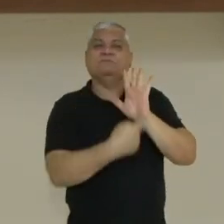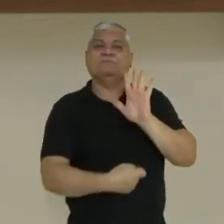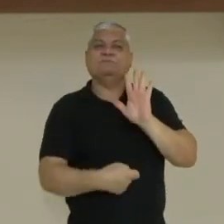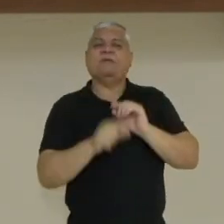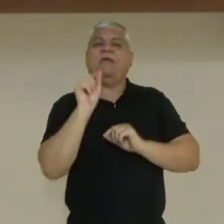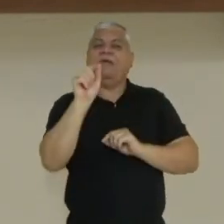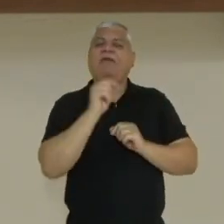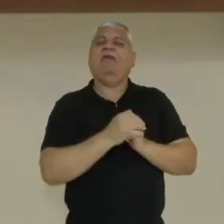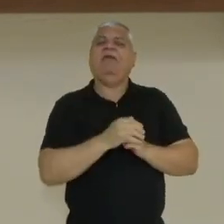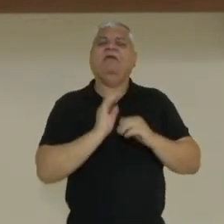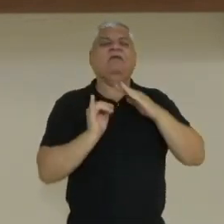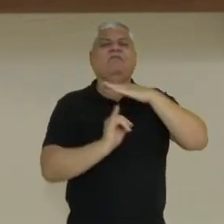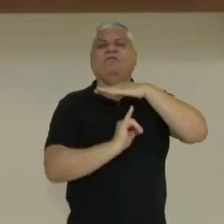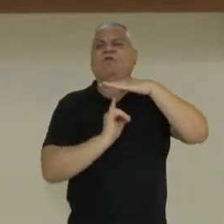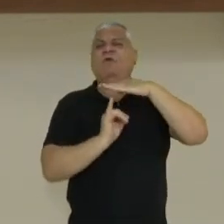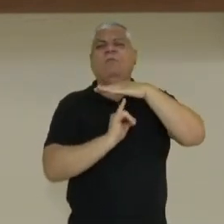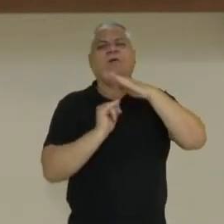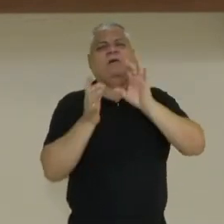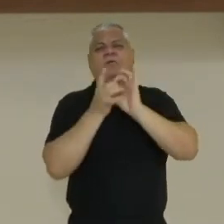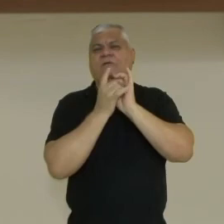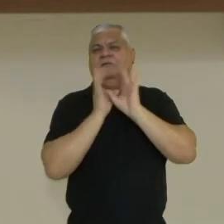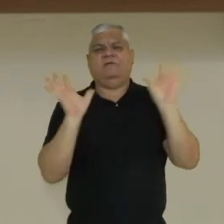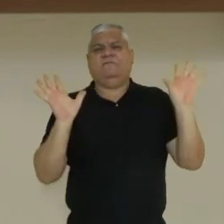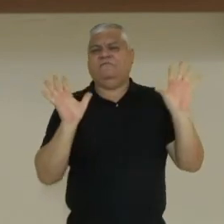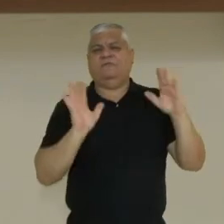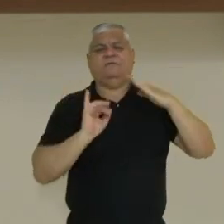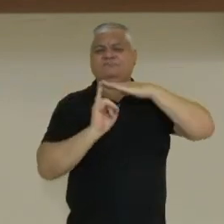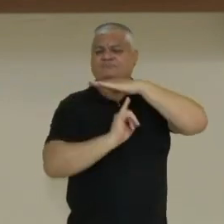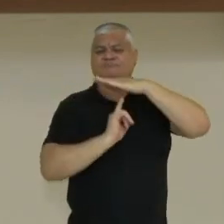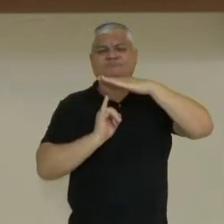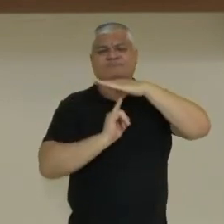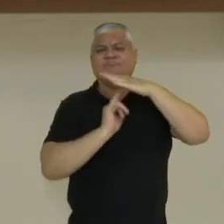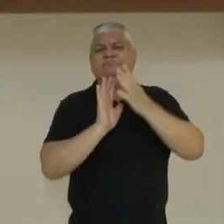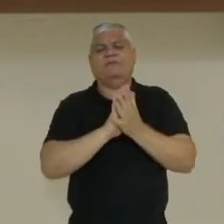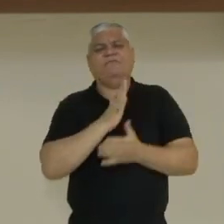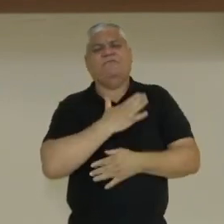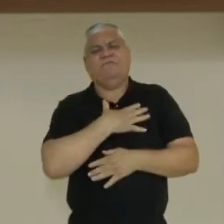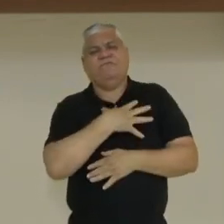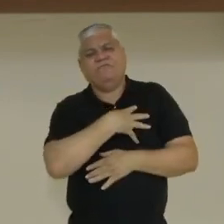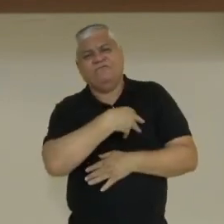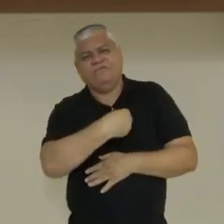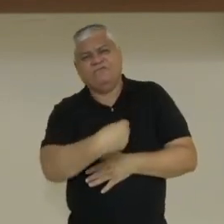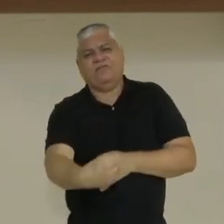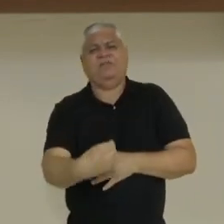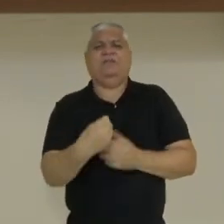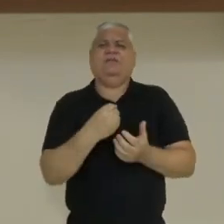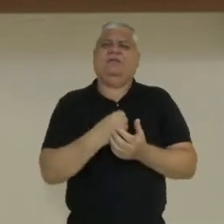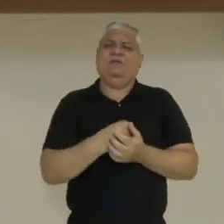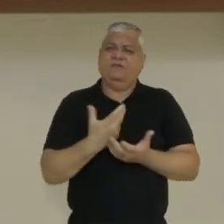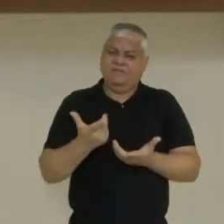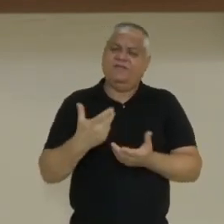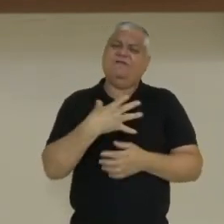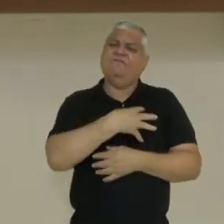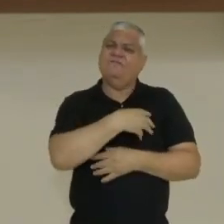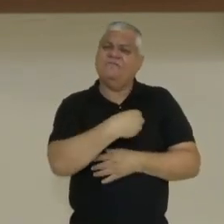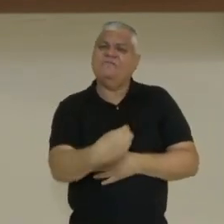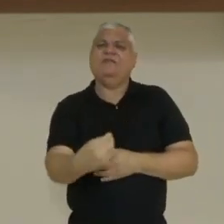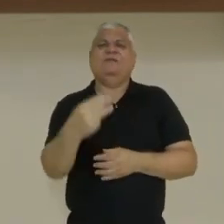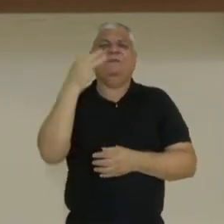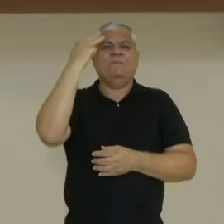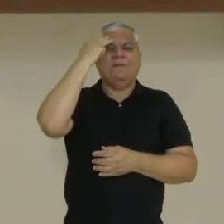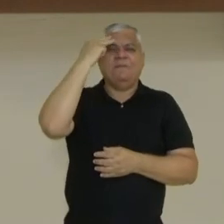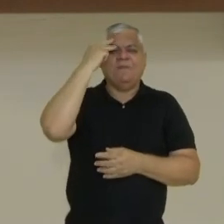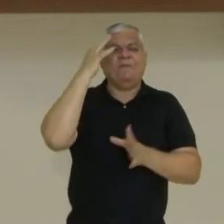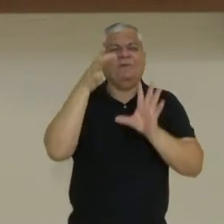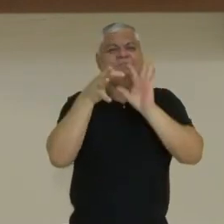Uma informalidade maior, ó. Meu querido filho, como vai? Tá puxando pela memória,